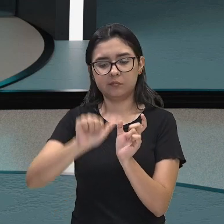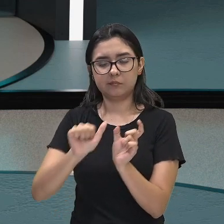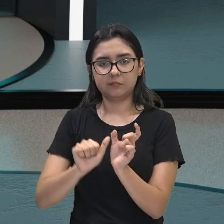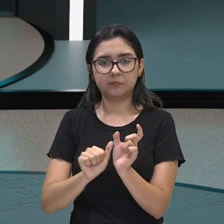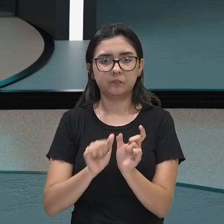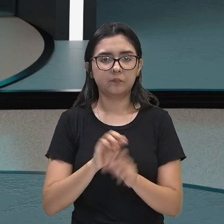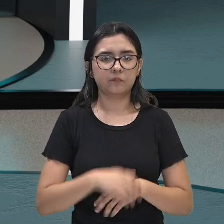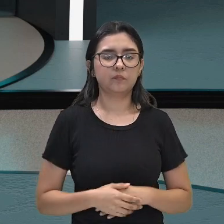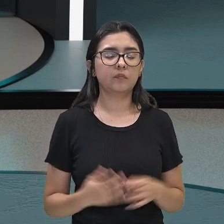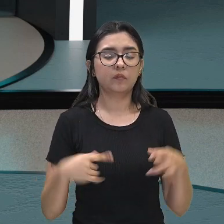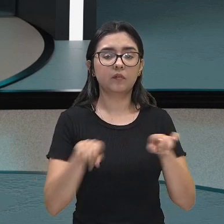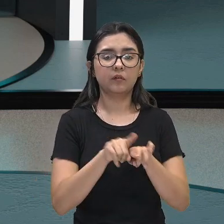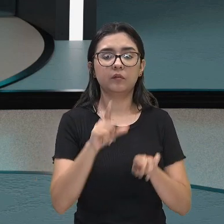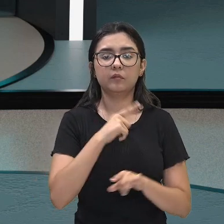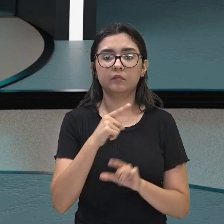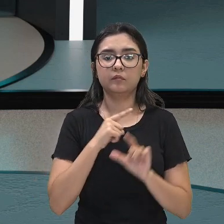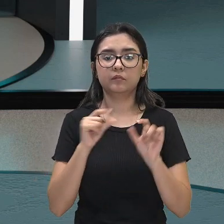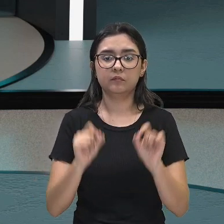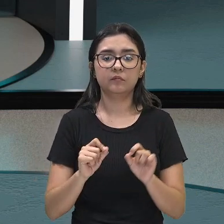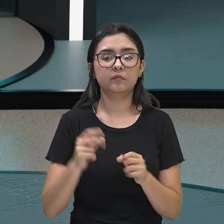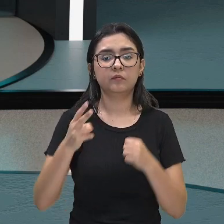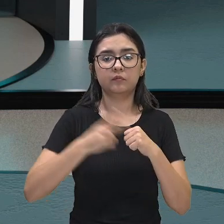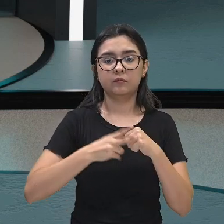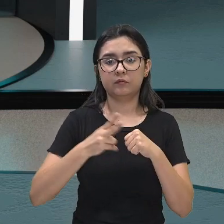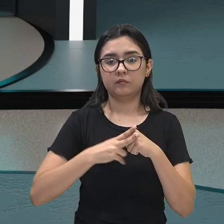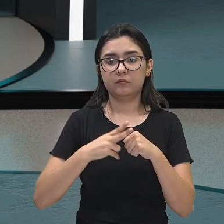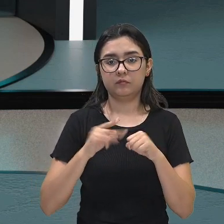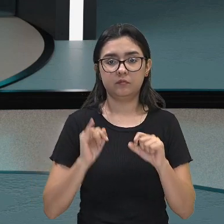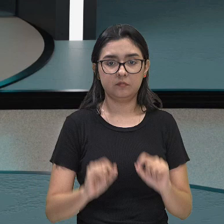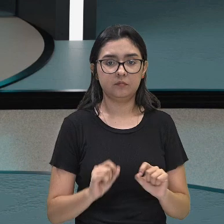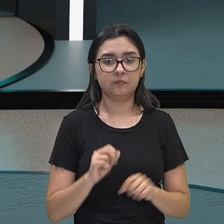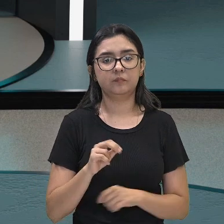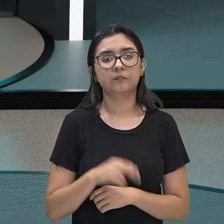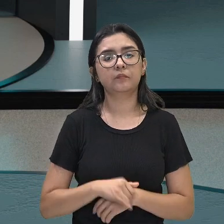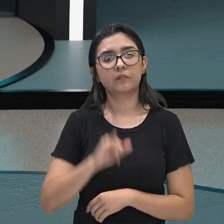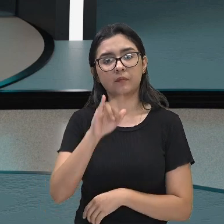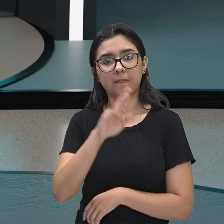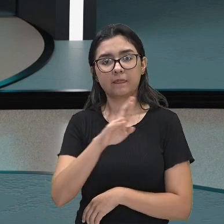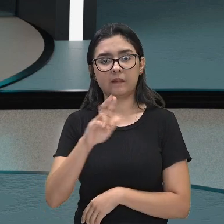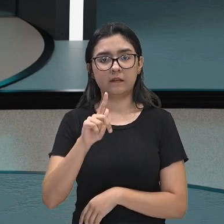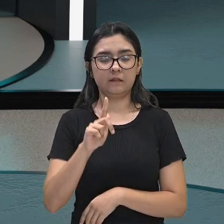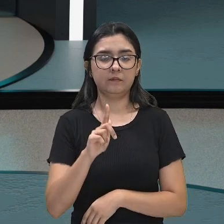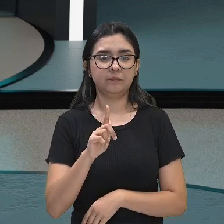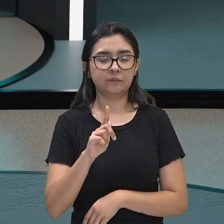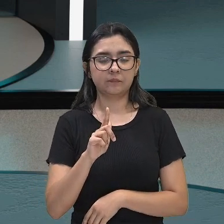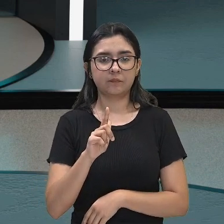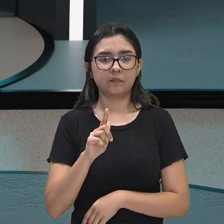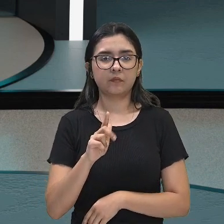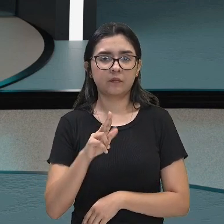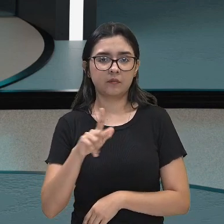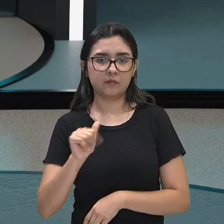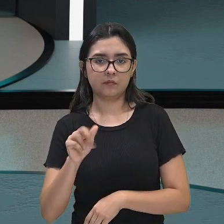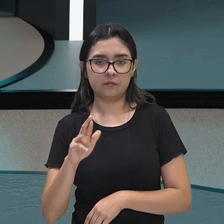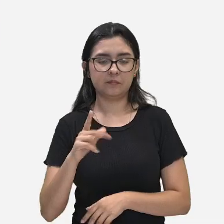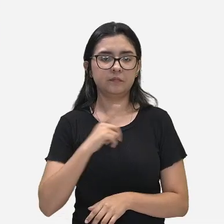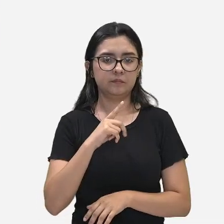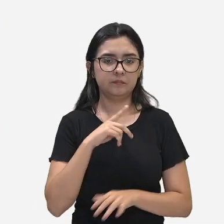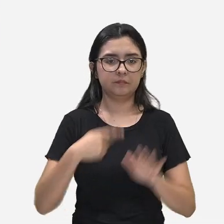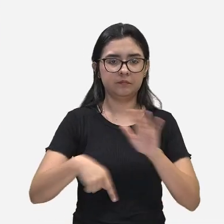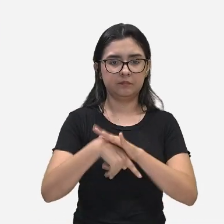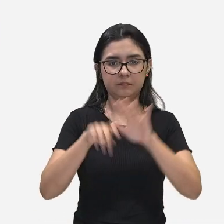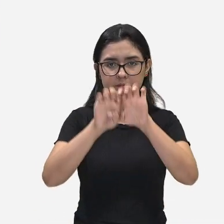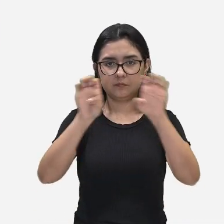aí nós também temos a presença dos verbos irregulares. E eles têm uma formação própria, vamos